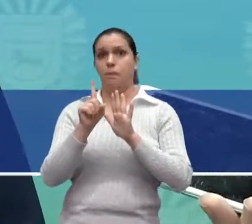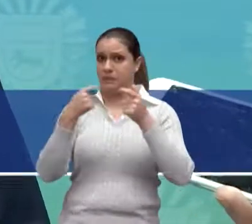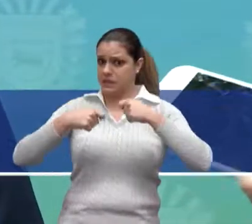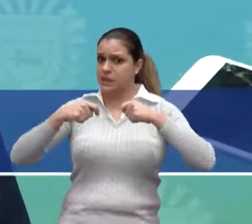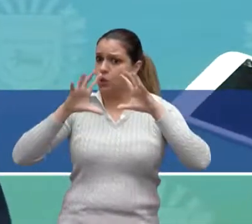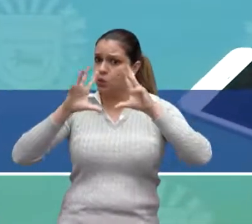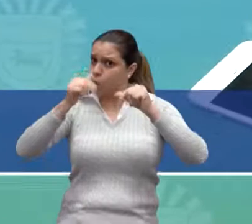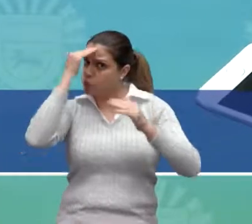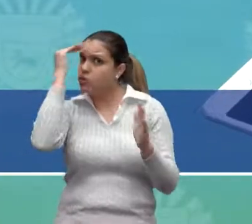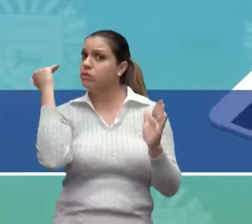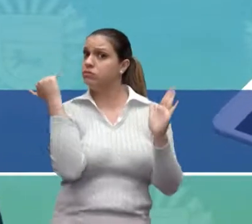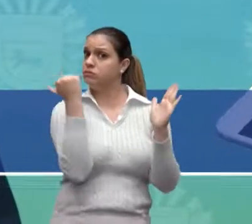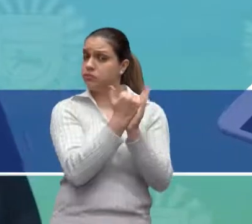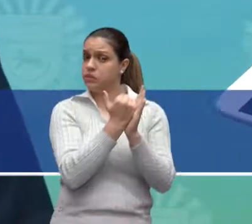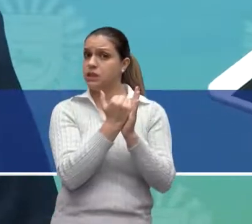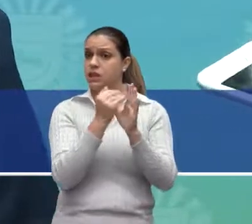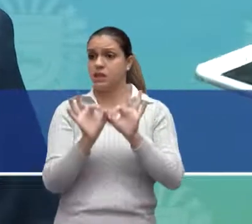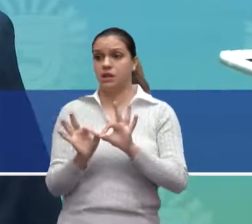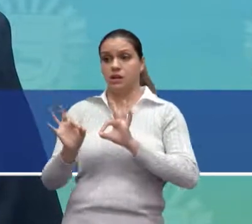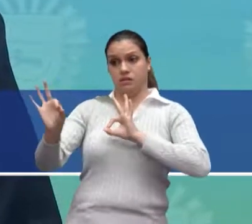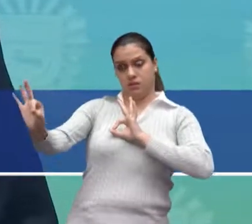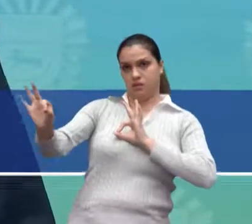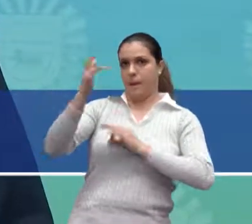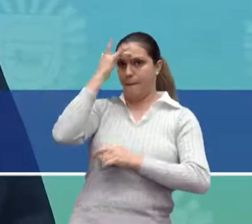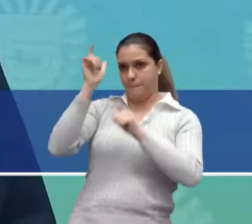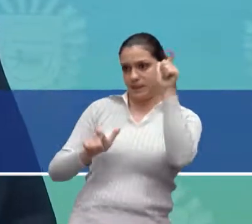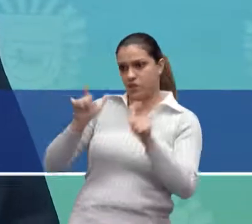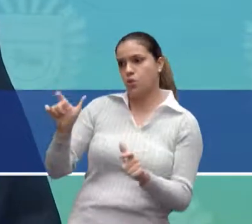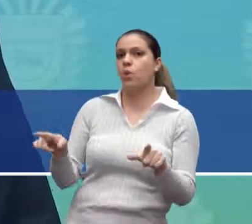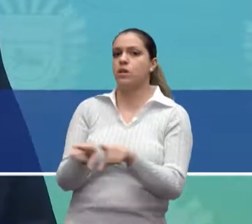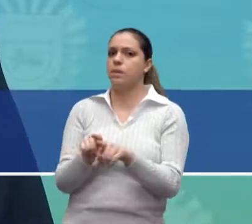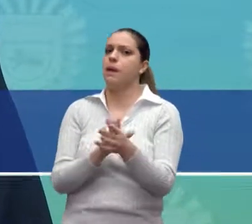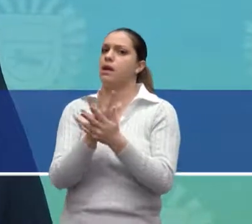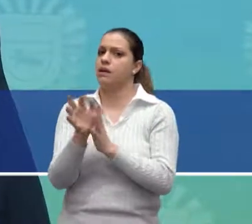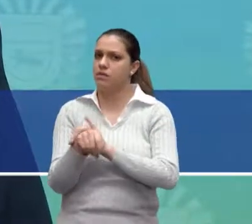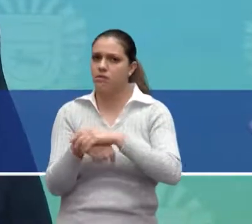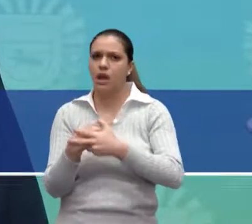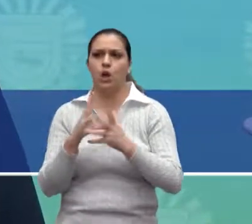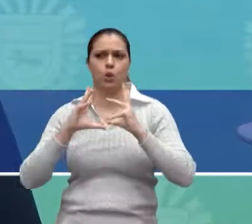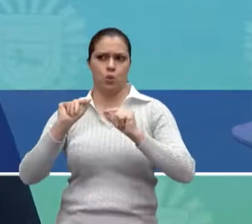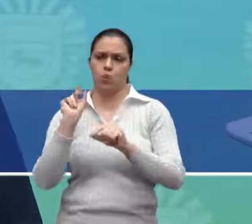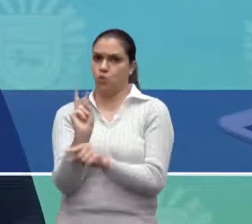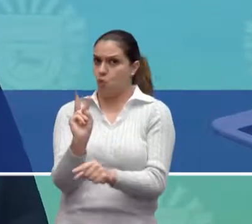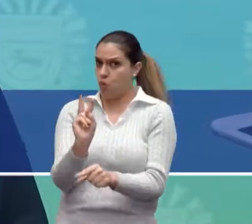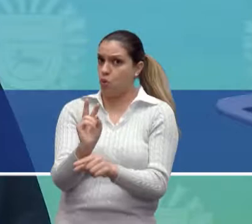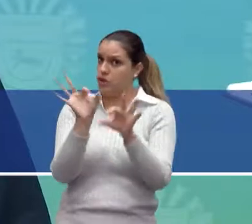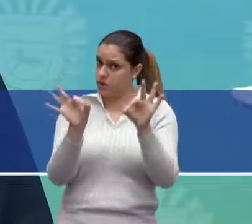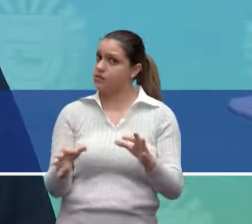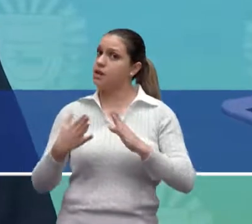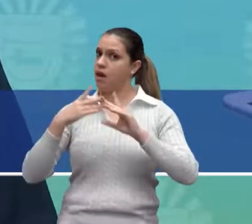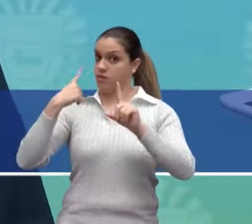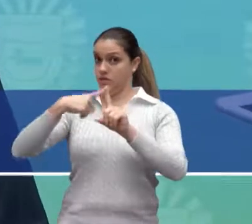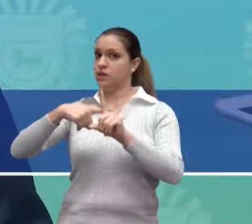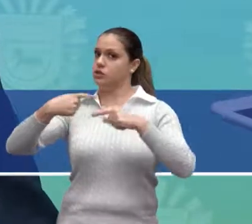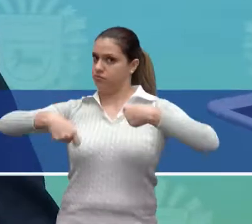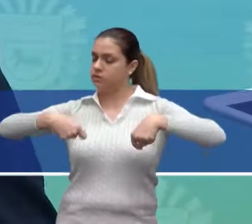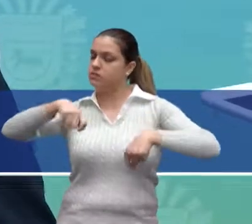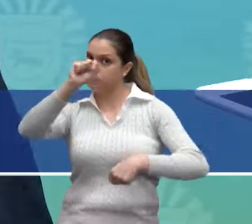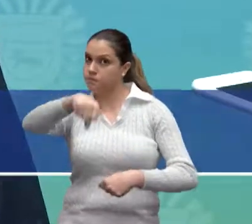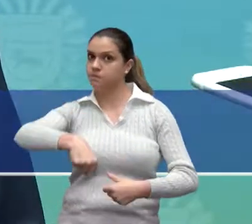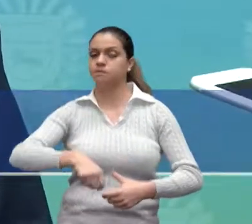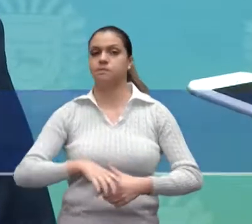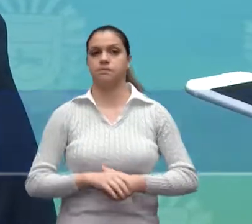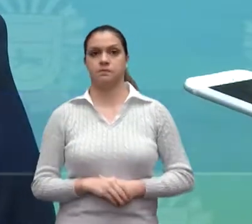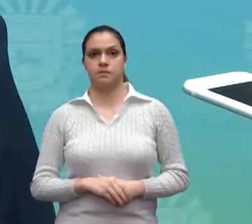Ministério da Saúde, do distanciamento, né, na questão também da higiene, na questão de todos os